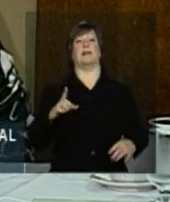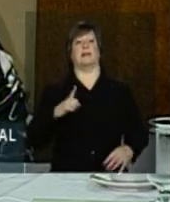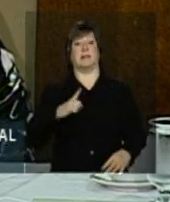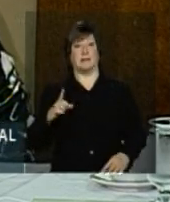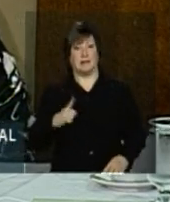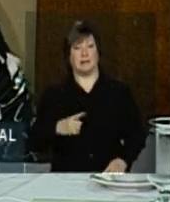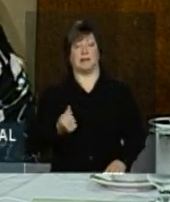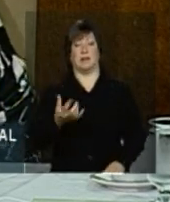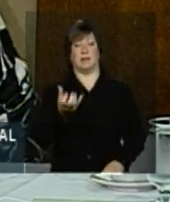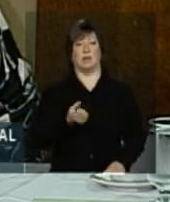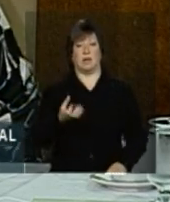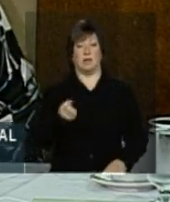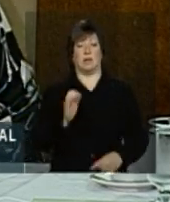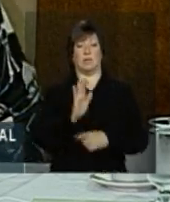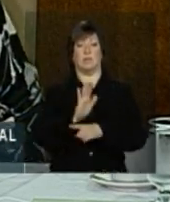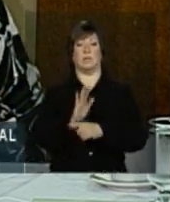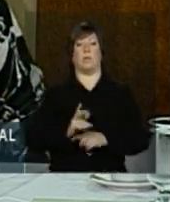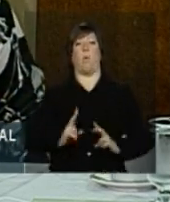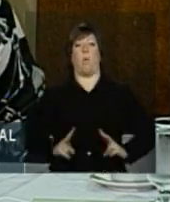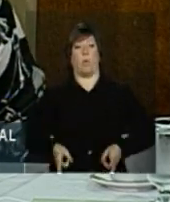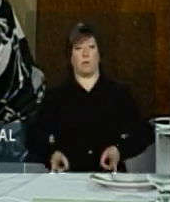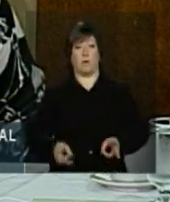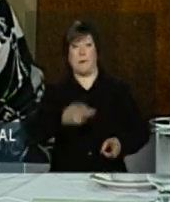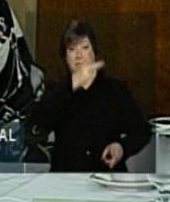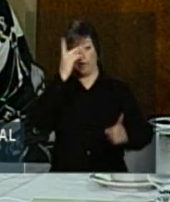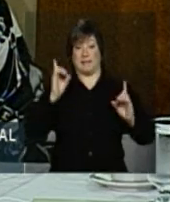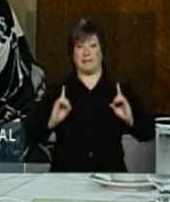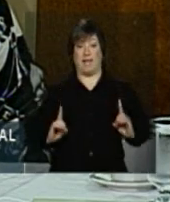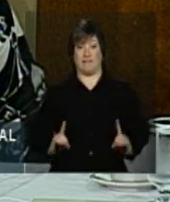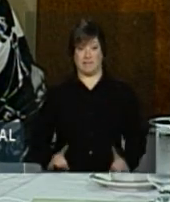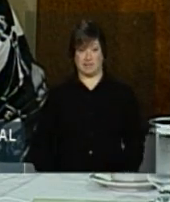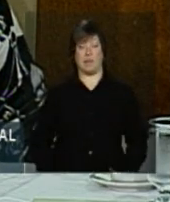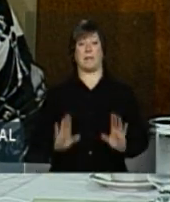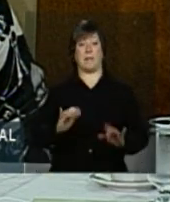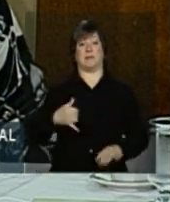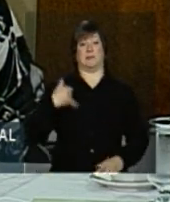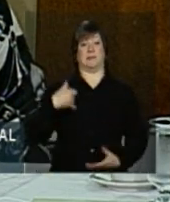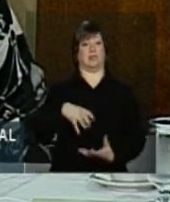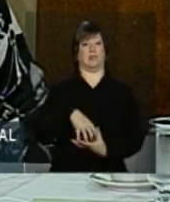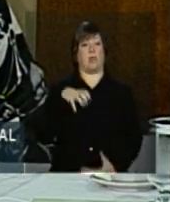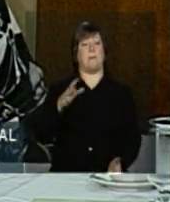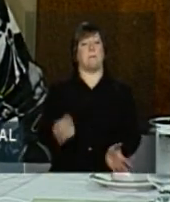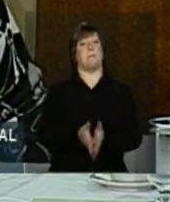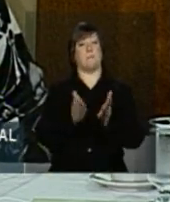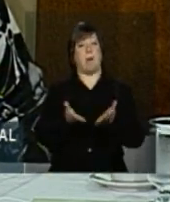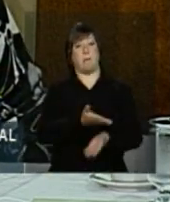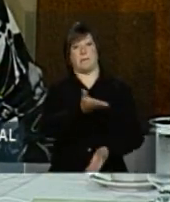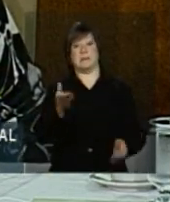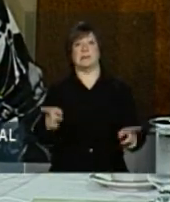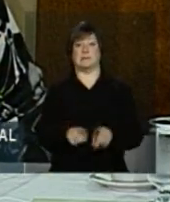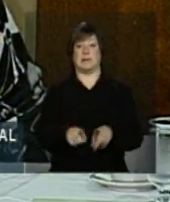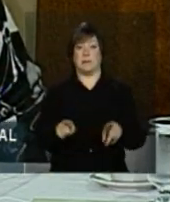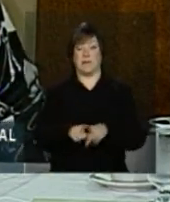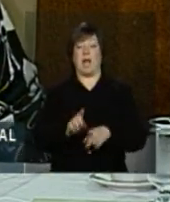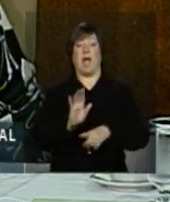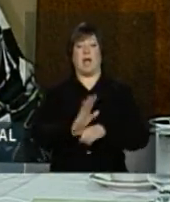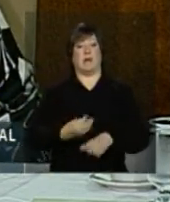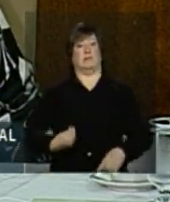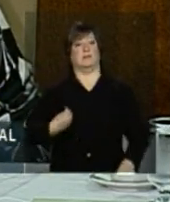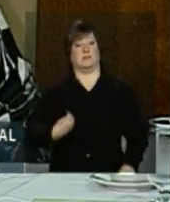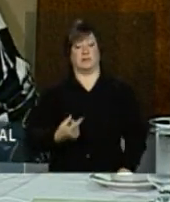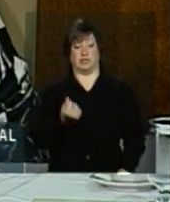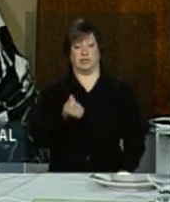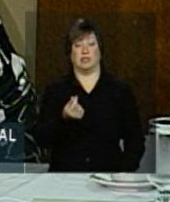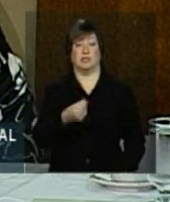prestação continuadas não só para pessoas com deficiências mas para idosos pobres que também é um alívio importante é uma